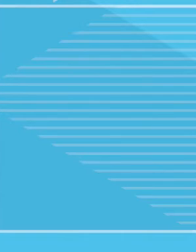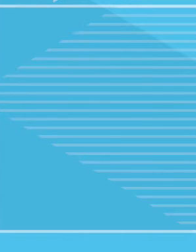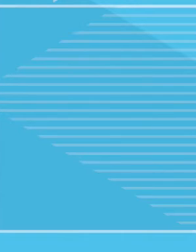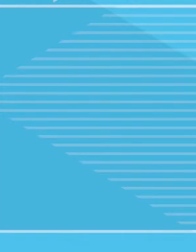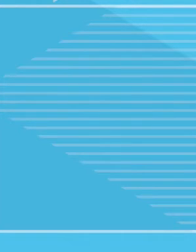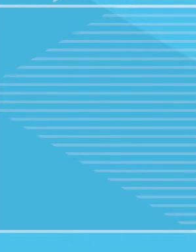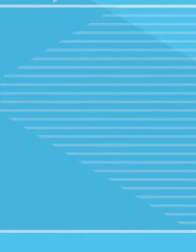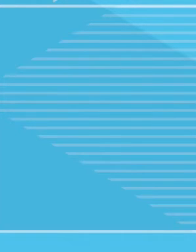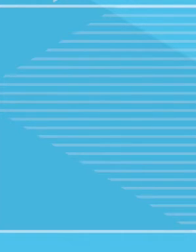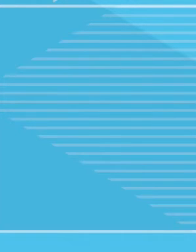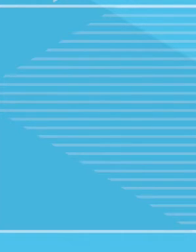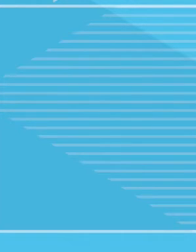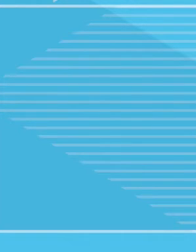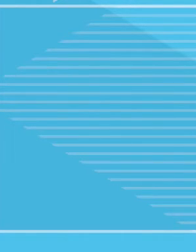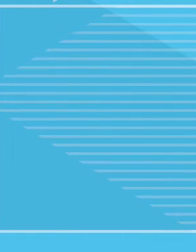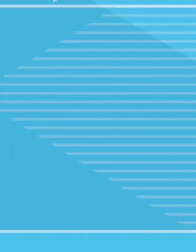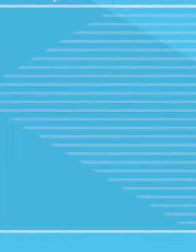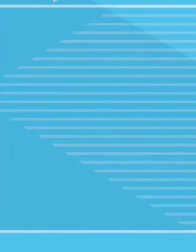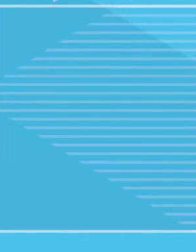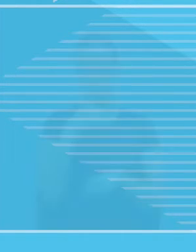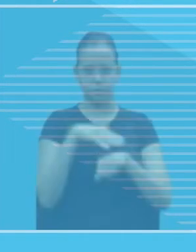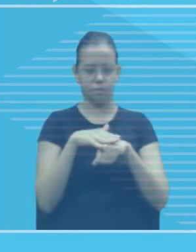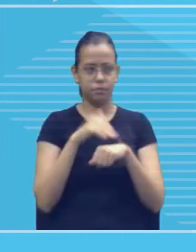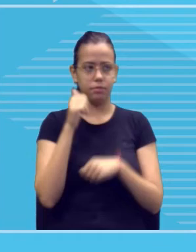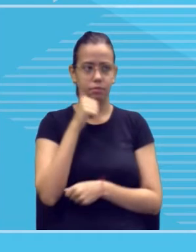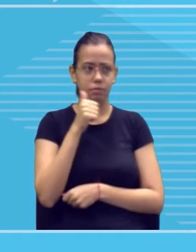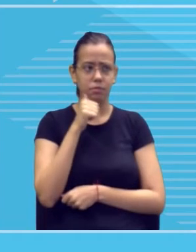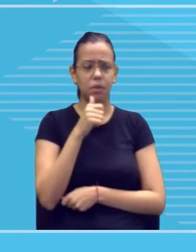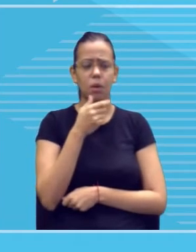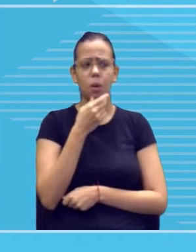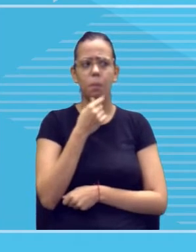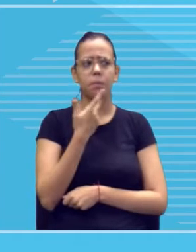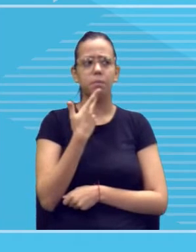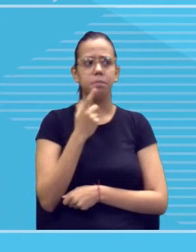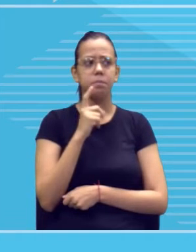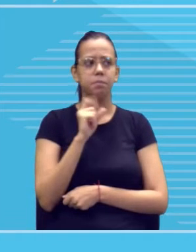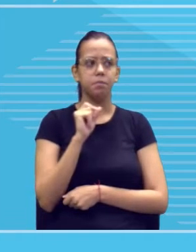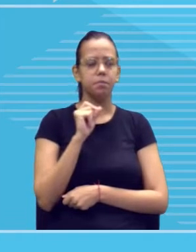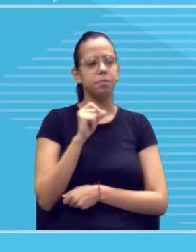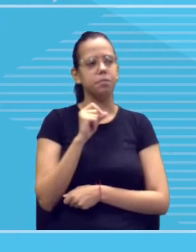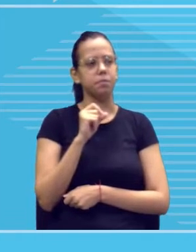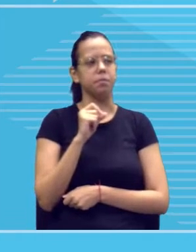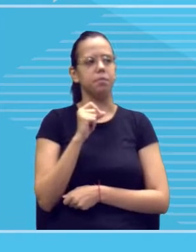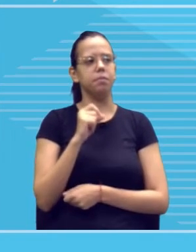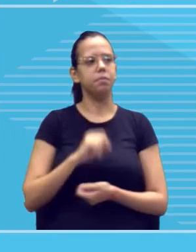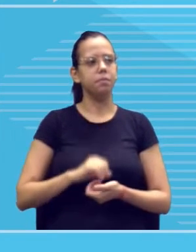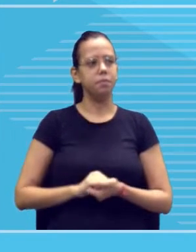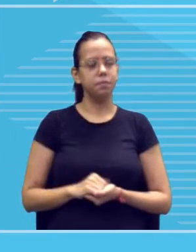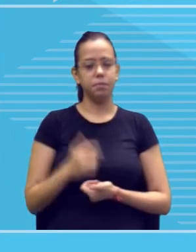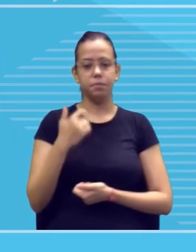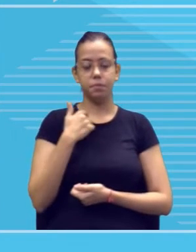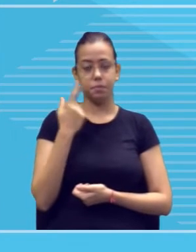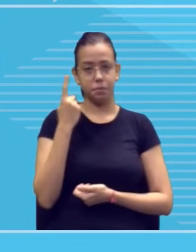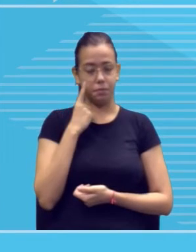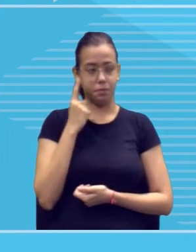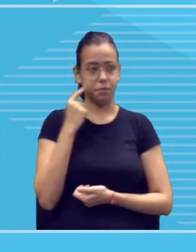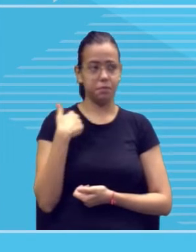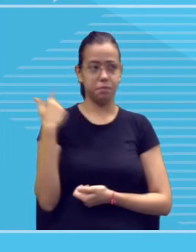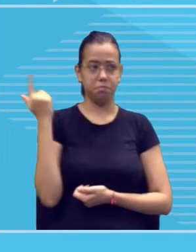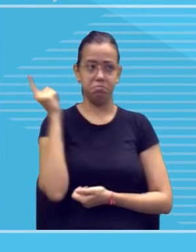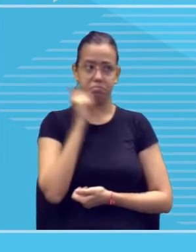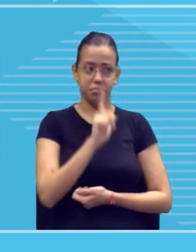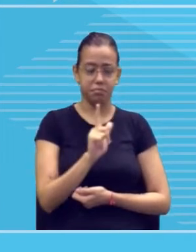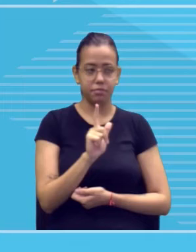que tem um tiozinho pensando com a garotinha né E aí o tiozão fala seguinte wait olha aí ó eu